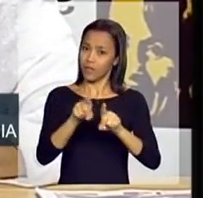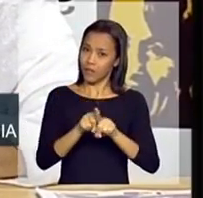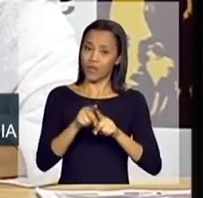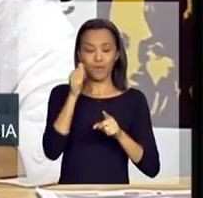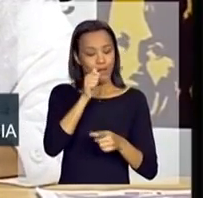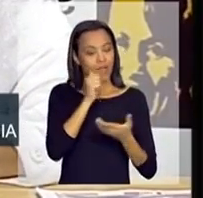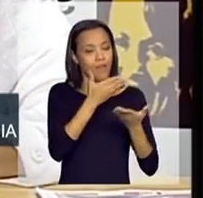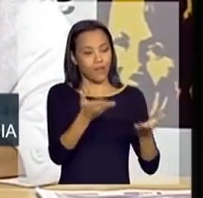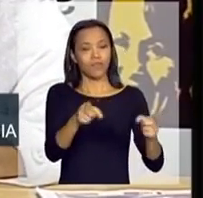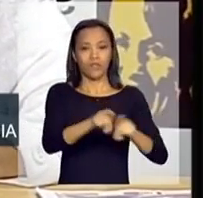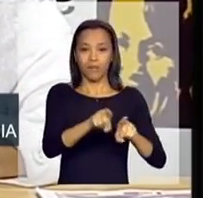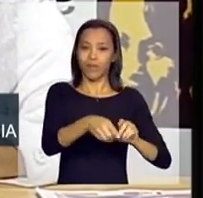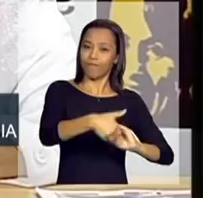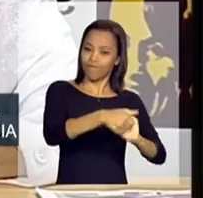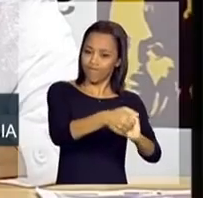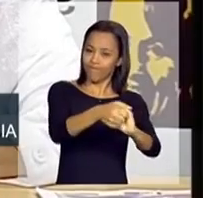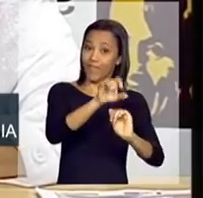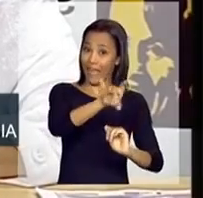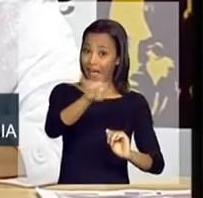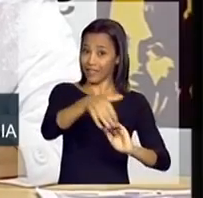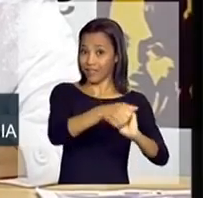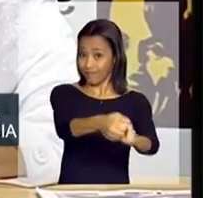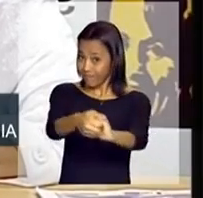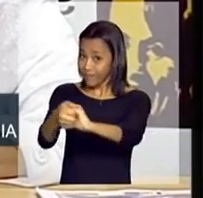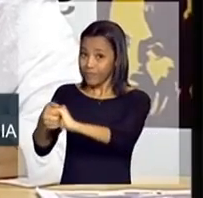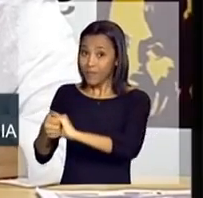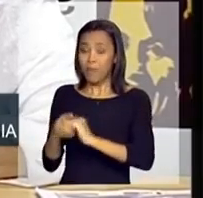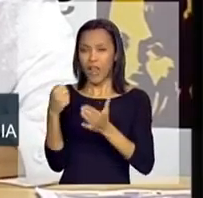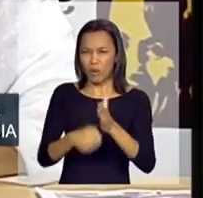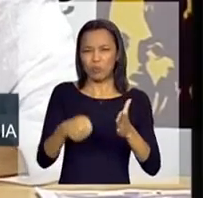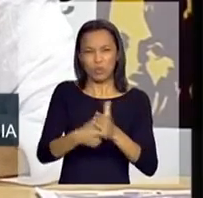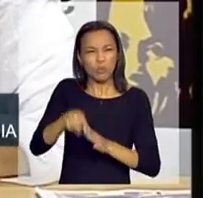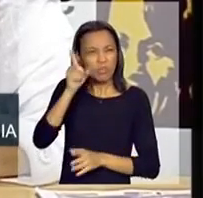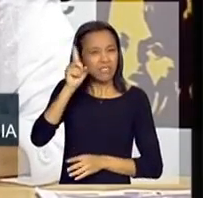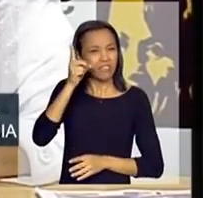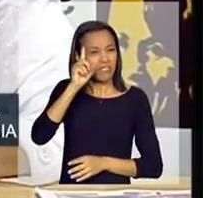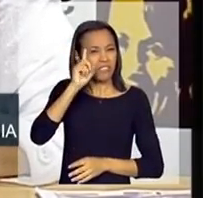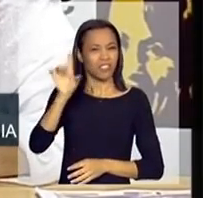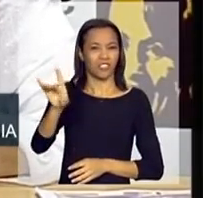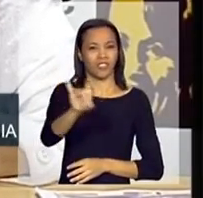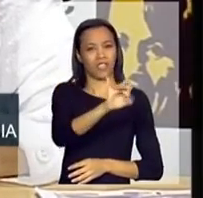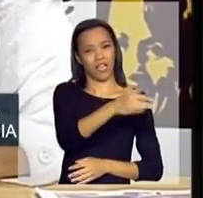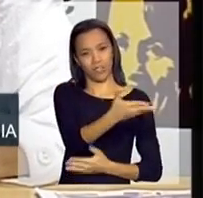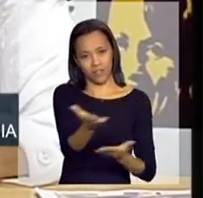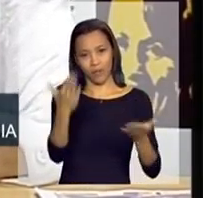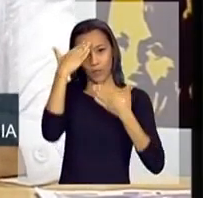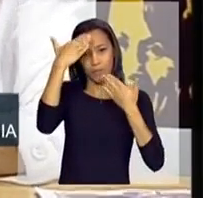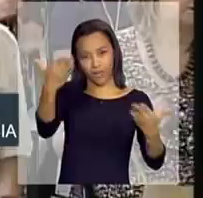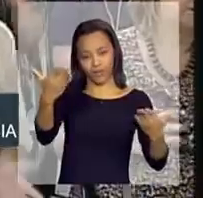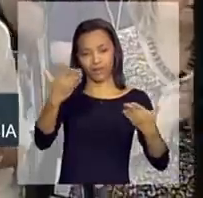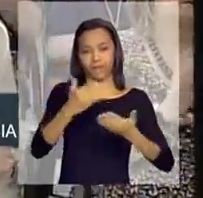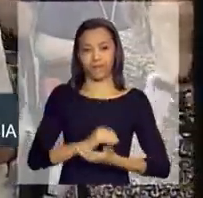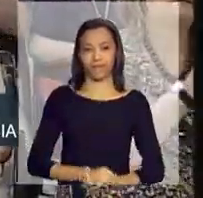vocês, por cada uma, pela luta do cotidiano de cada uma de vocês. Muito